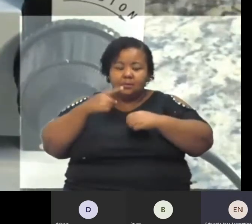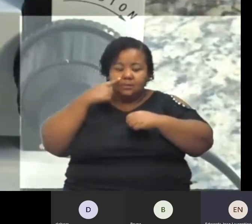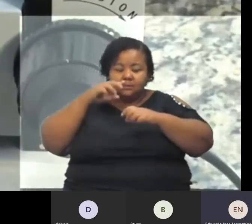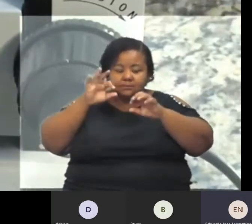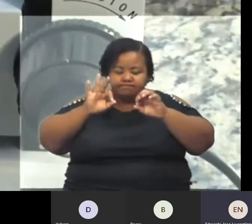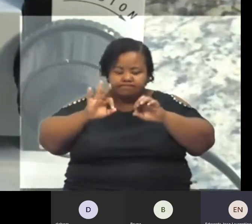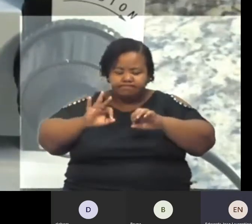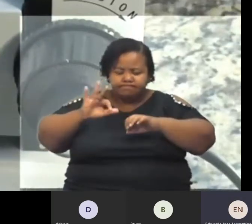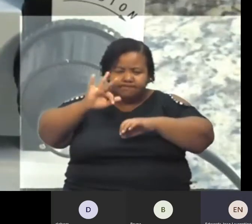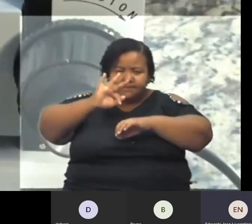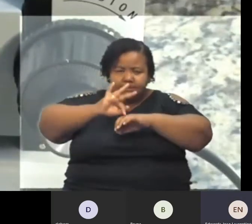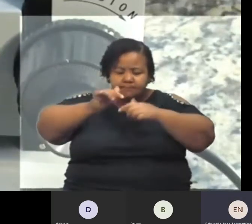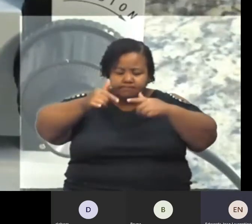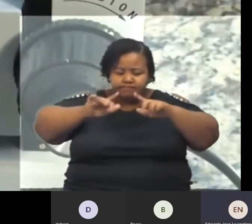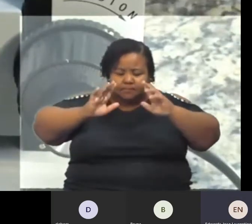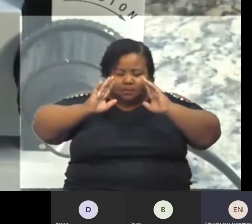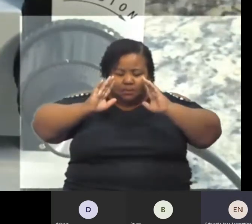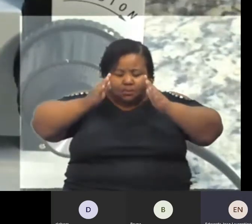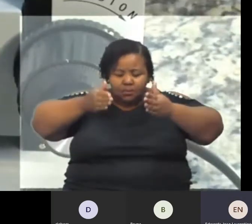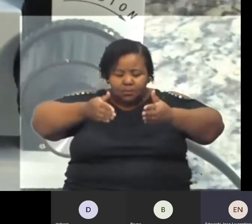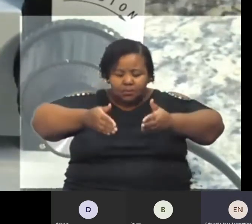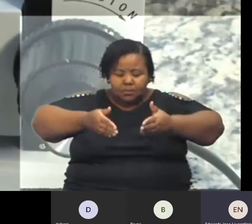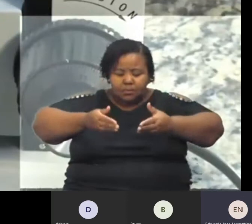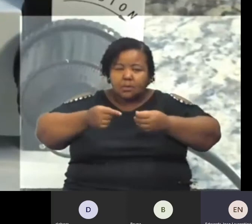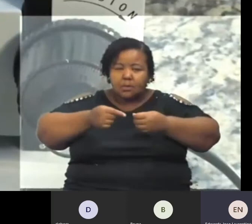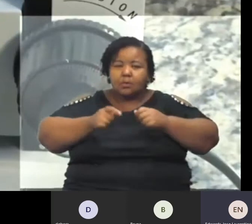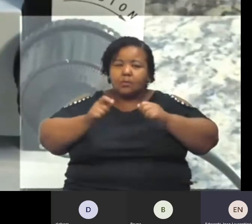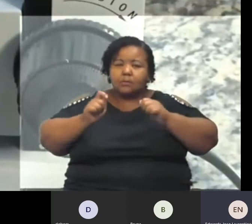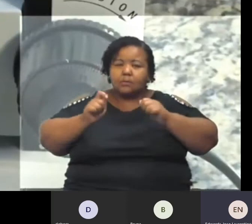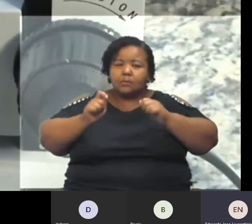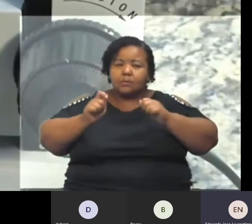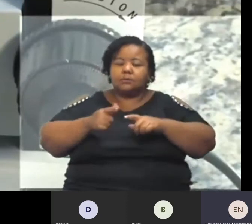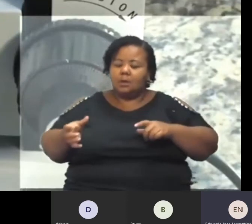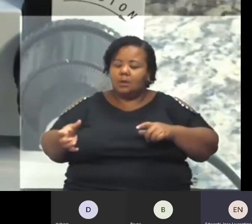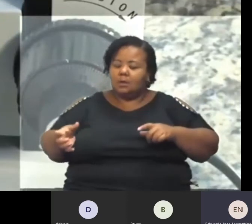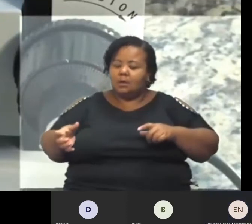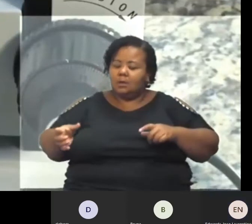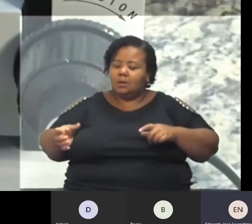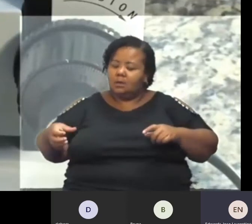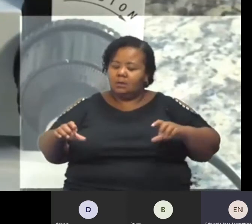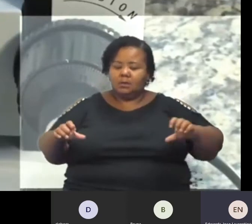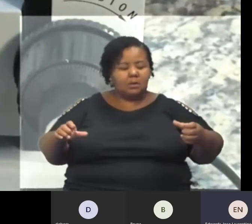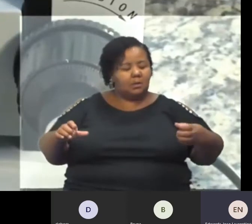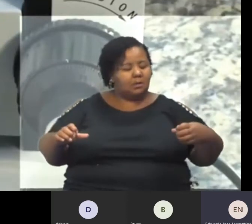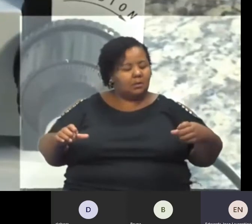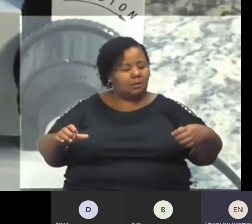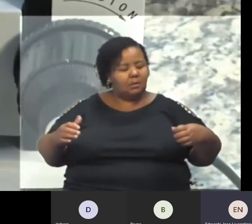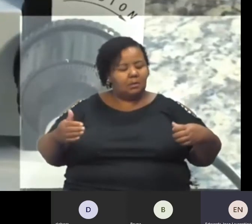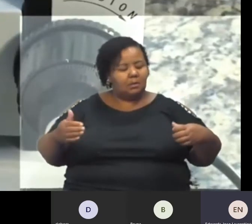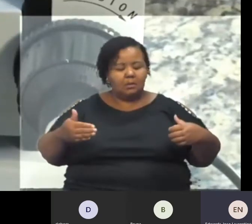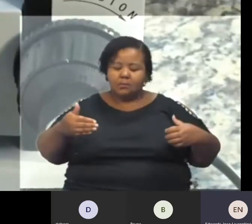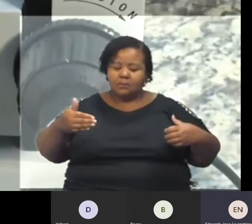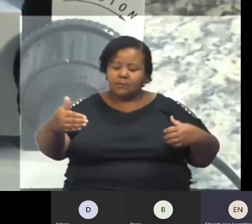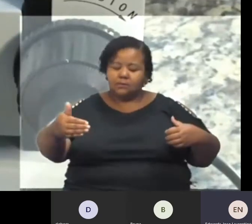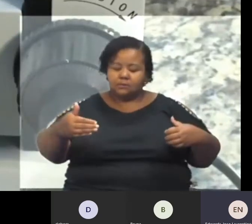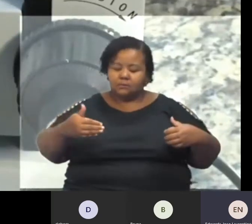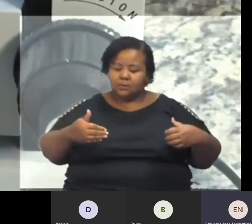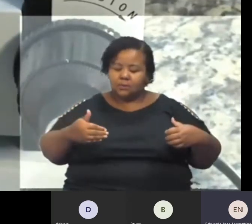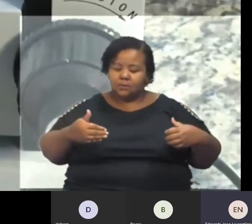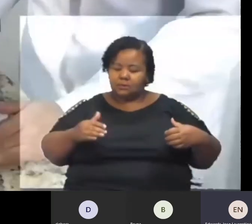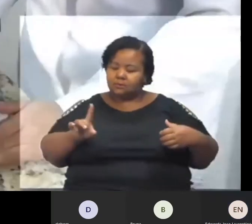o seu objeto. E então, para centralizar o objeto, você pode usar os parafusos laterais, movendo para frente, para trás, para